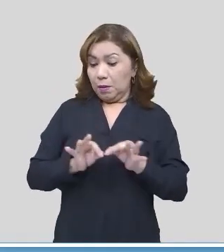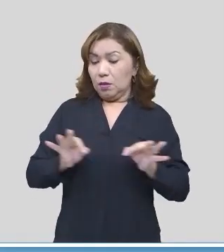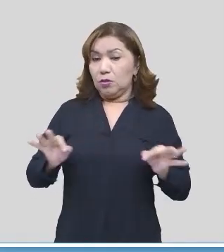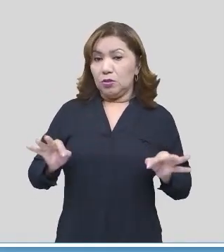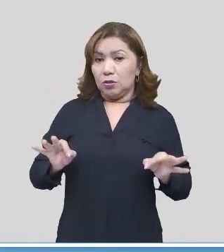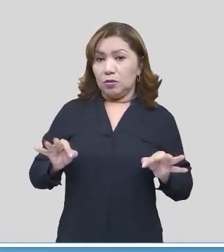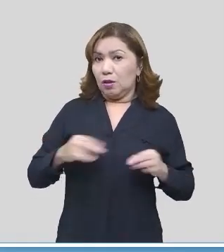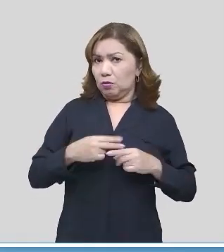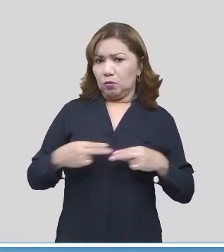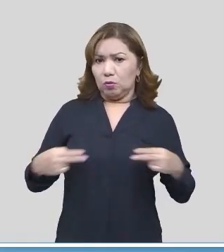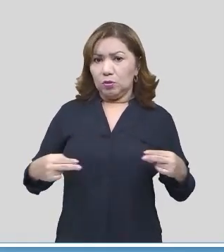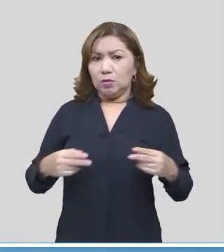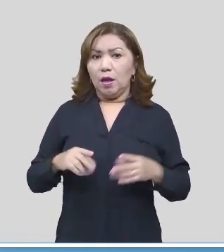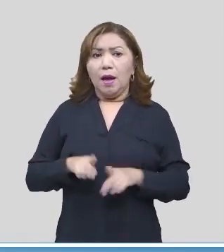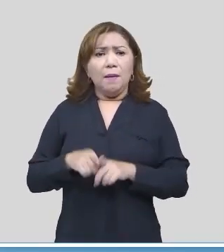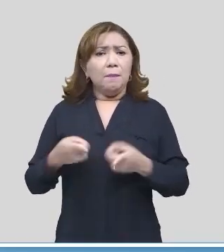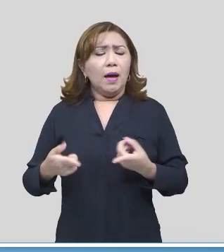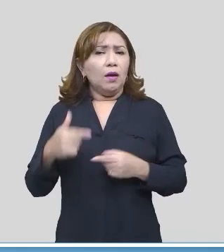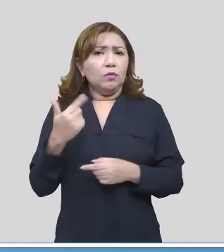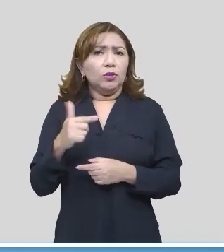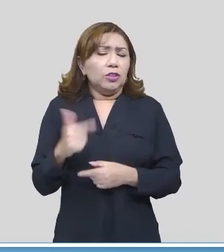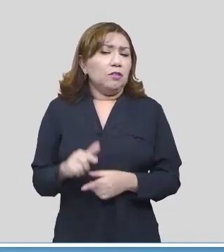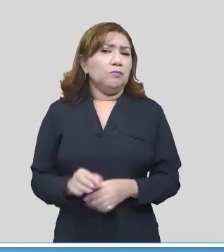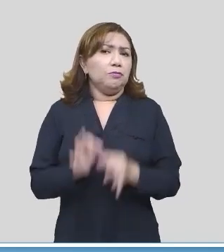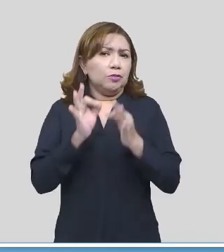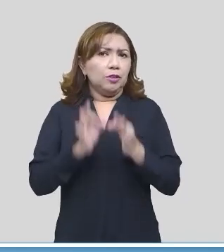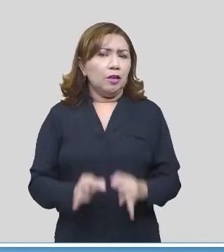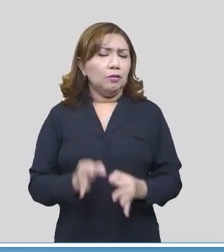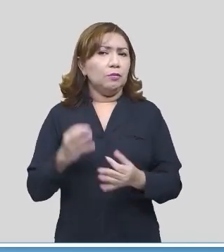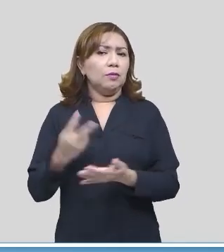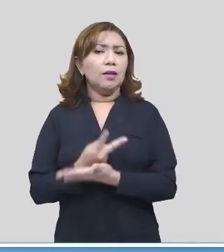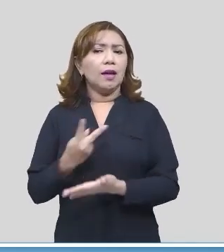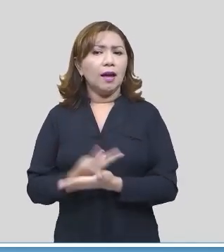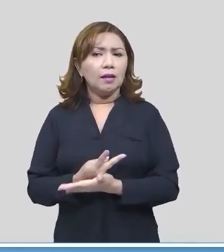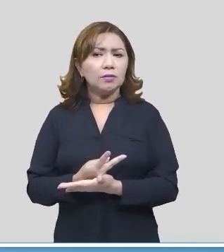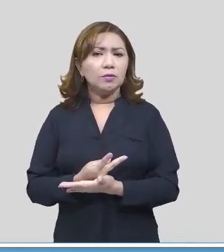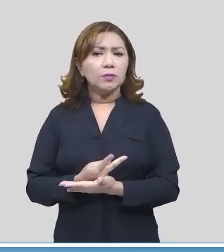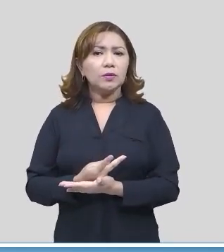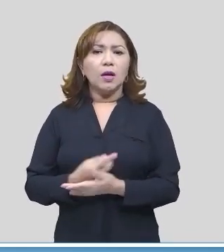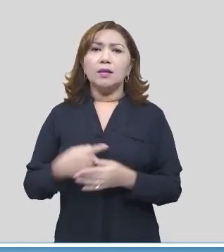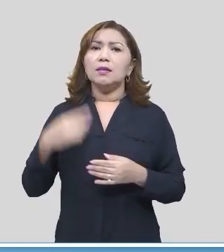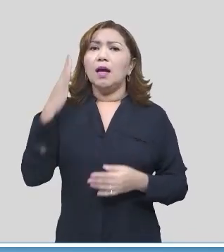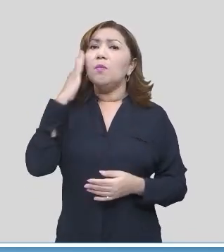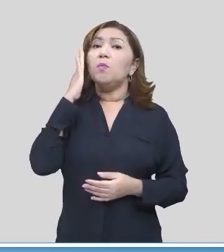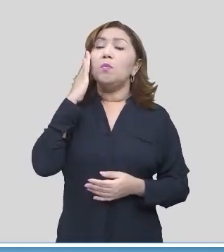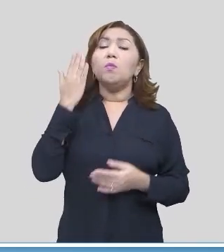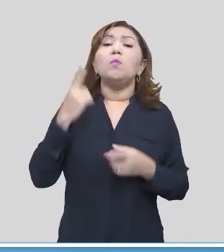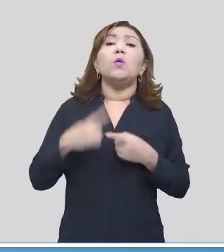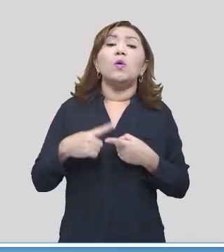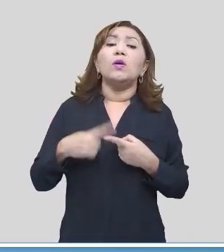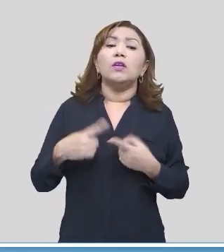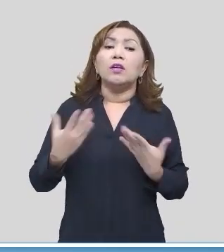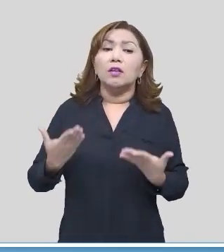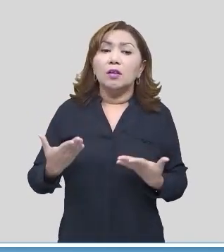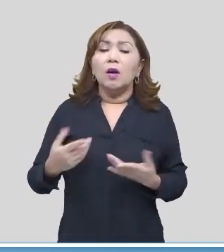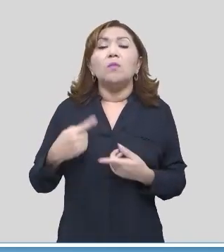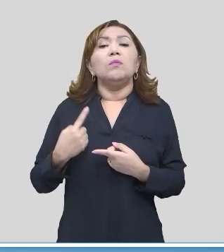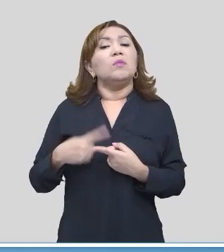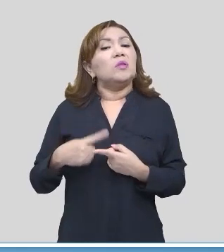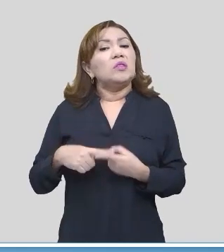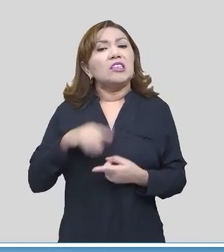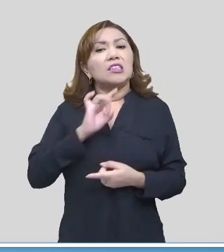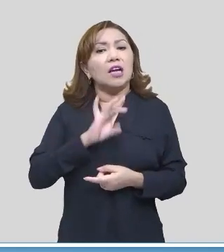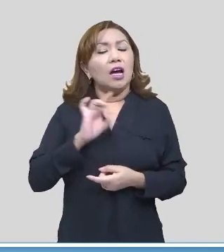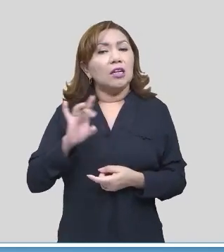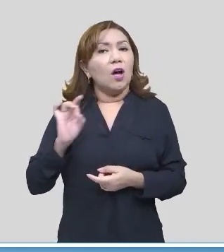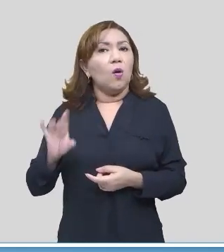coisas, mas não existia um certo e um errado. Sabe por quê? Porque cada um tem